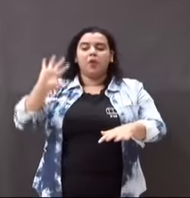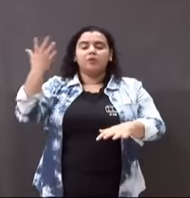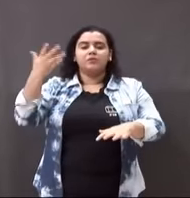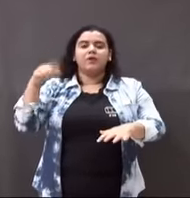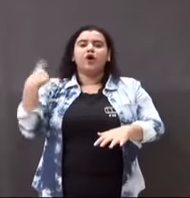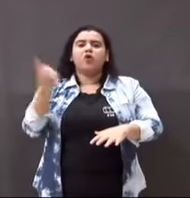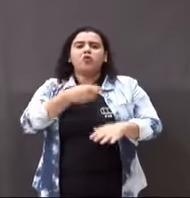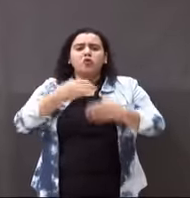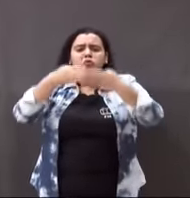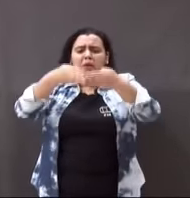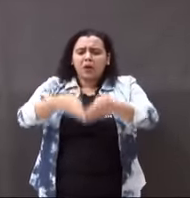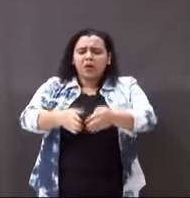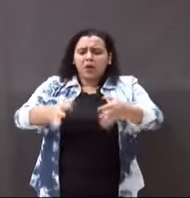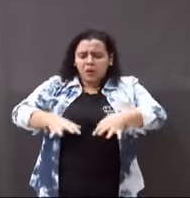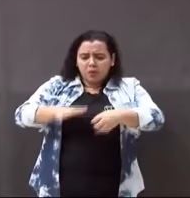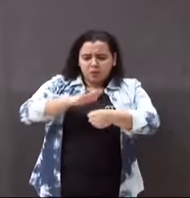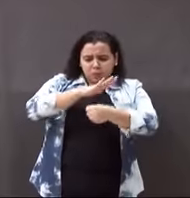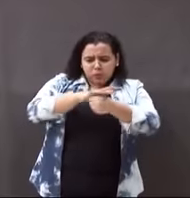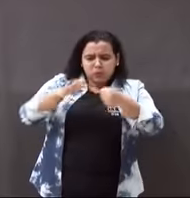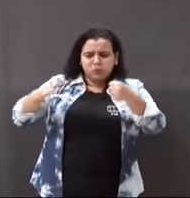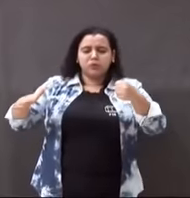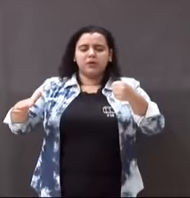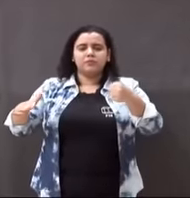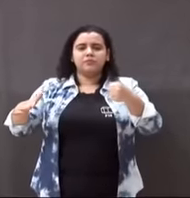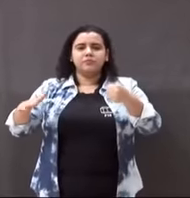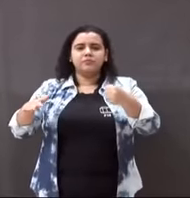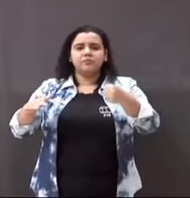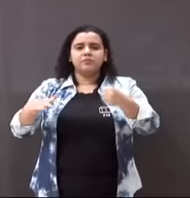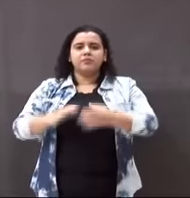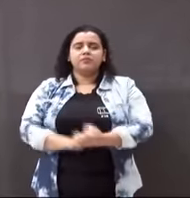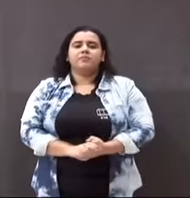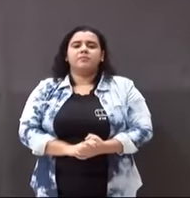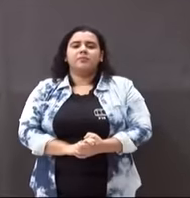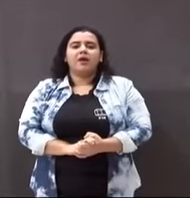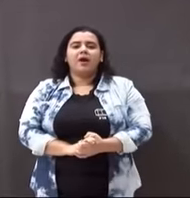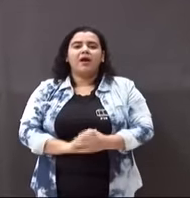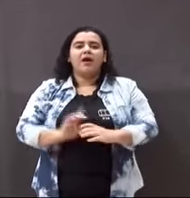Vai ter tempo para buscar mais um pouquinho ou não vai?